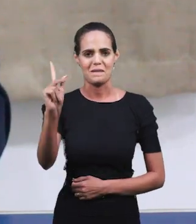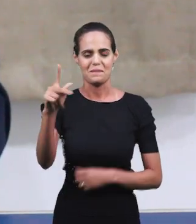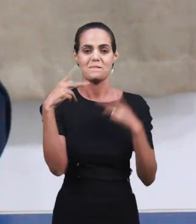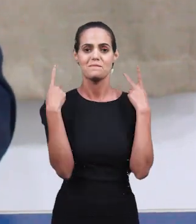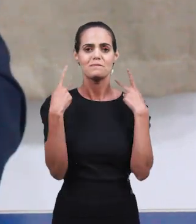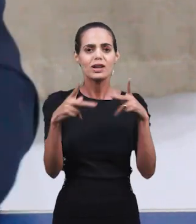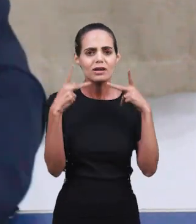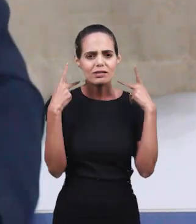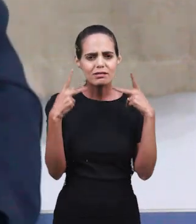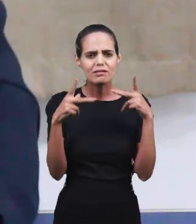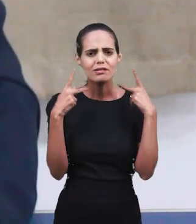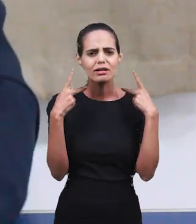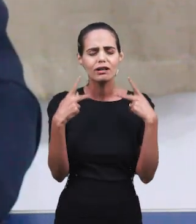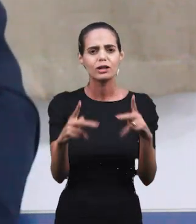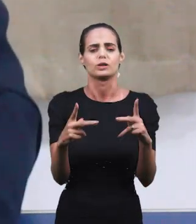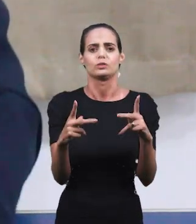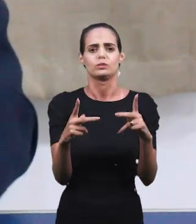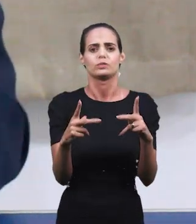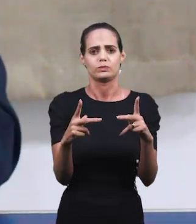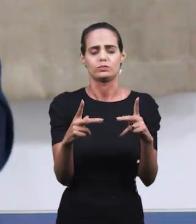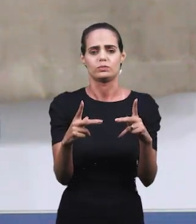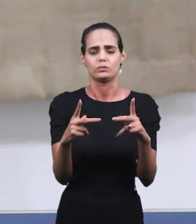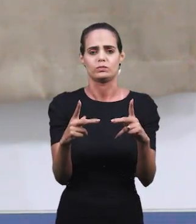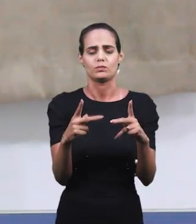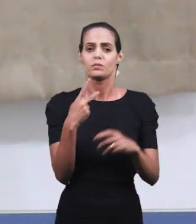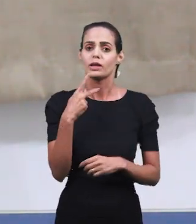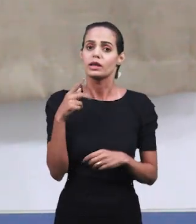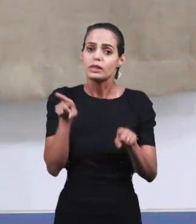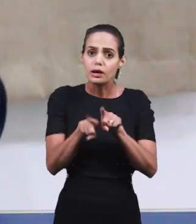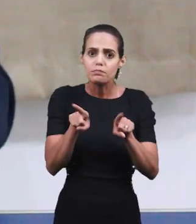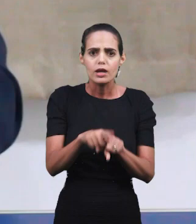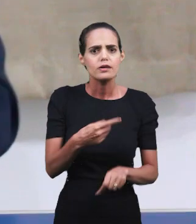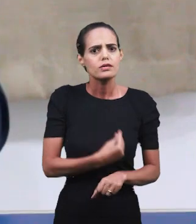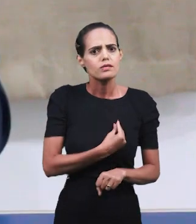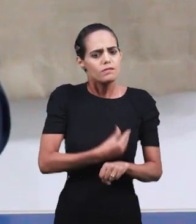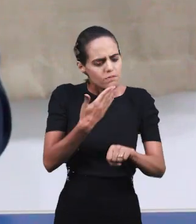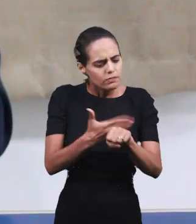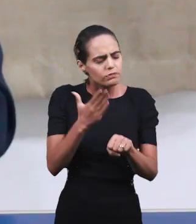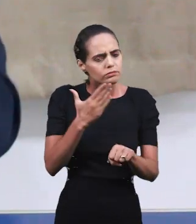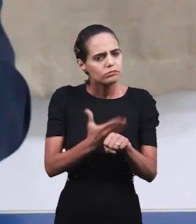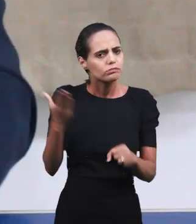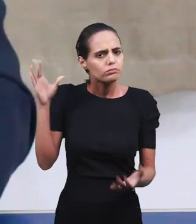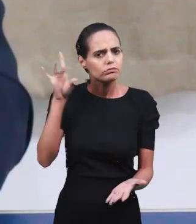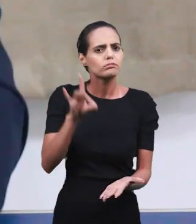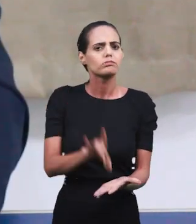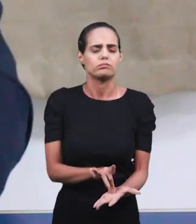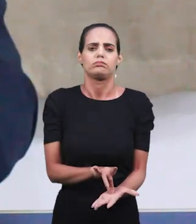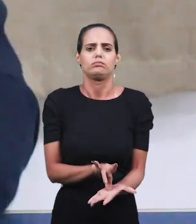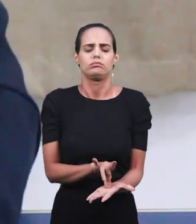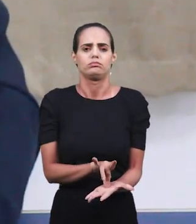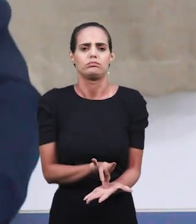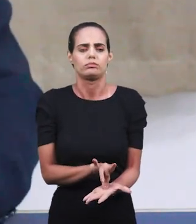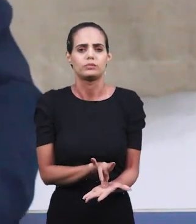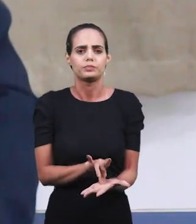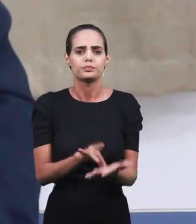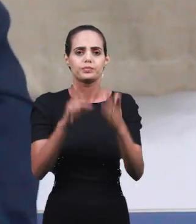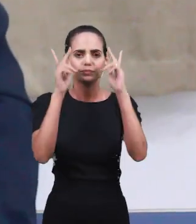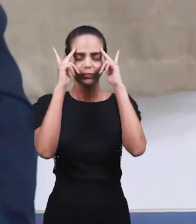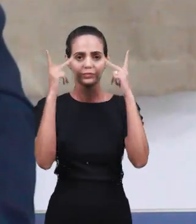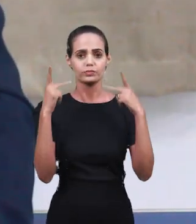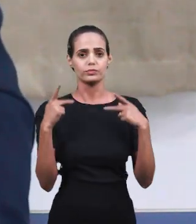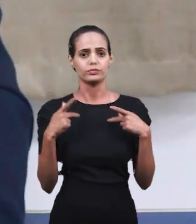pregado, ele tem sido trazido e ele tem sido vivenciado, principalmente isso, vivenciado. O homem,